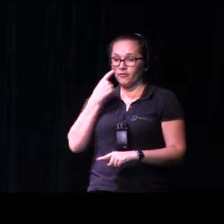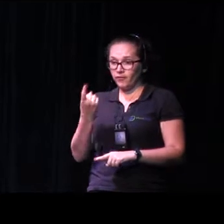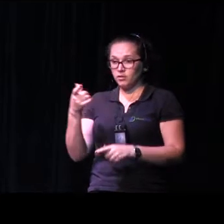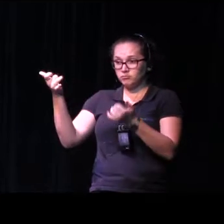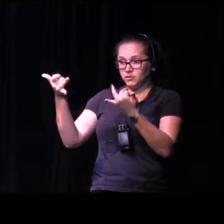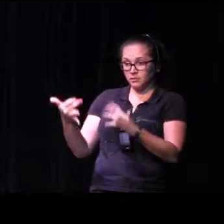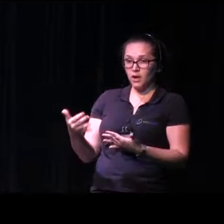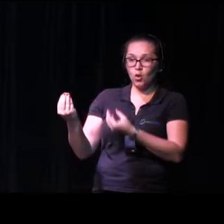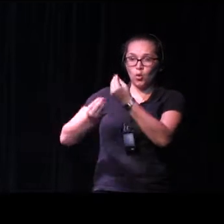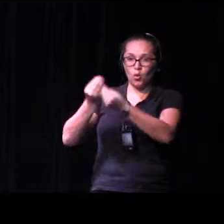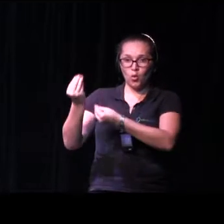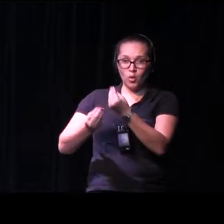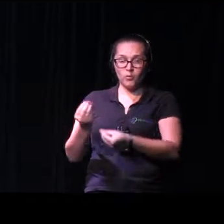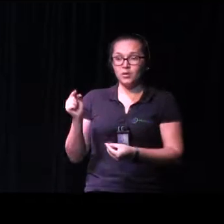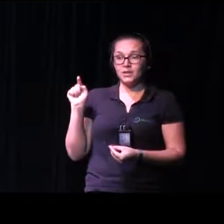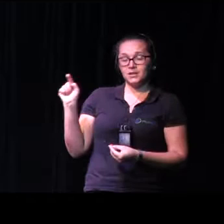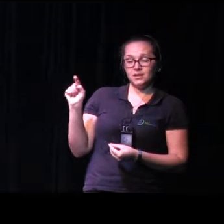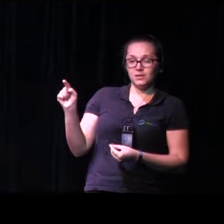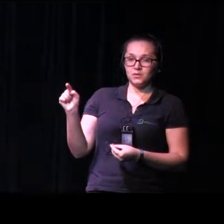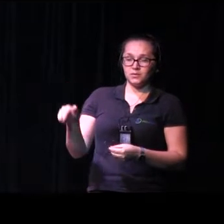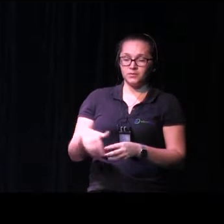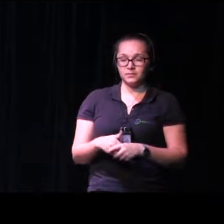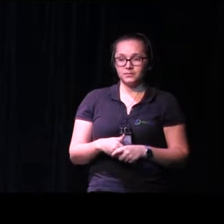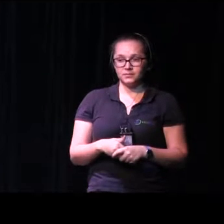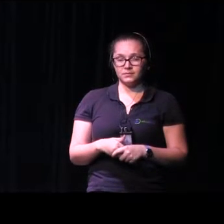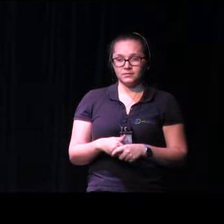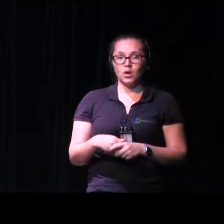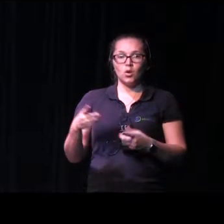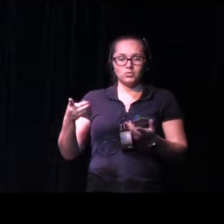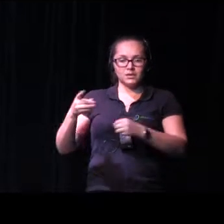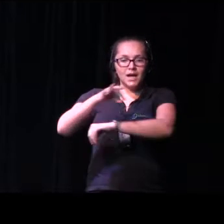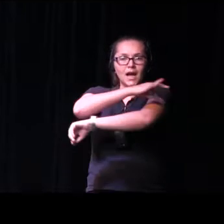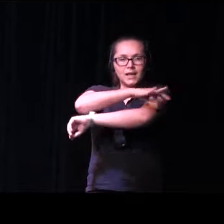Essa ideia de acabam de ver, que é isto,